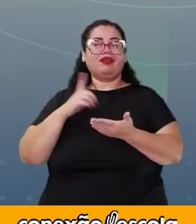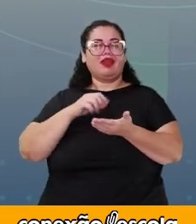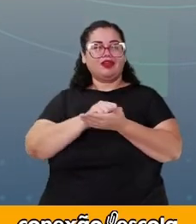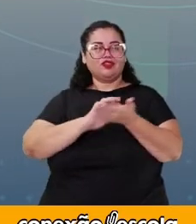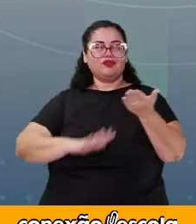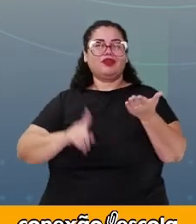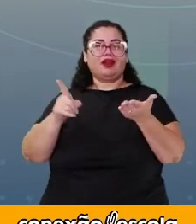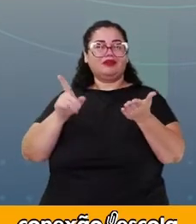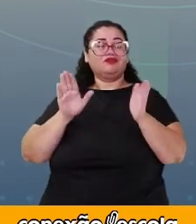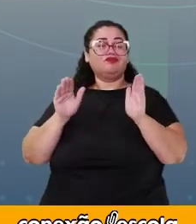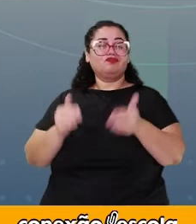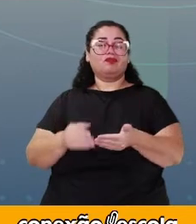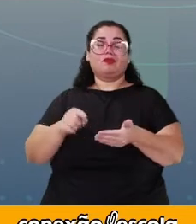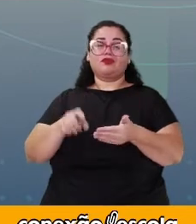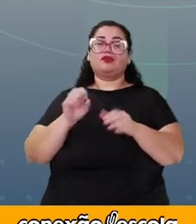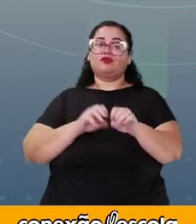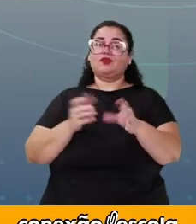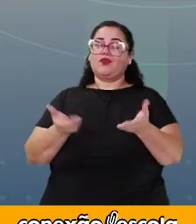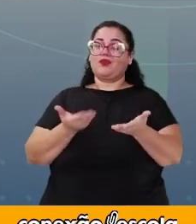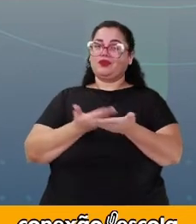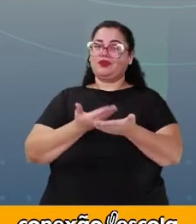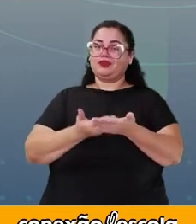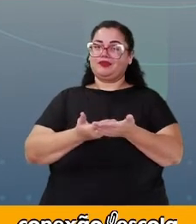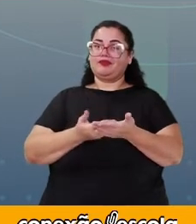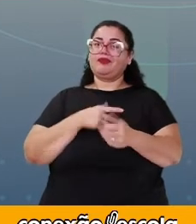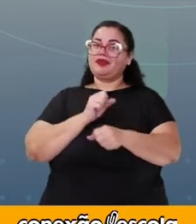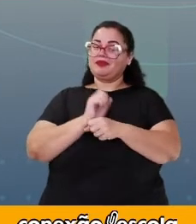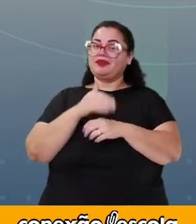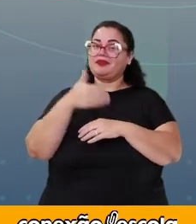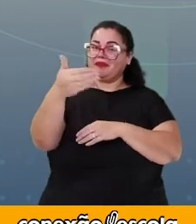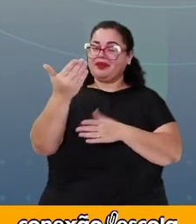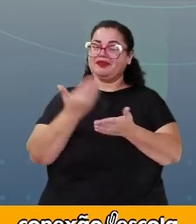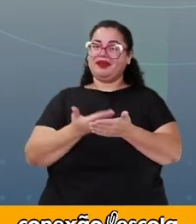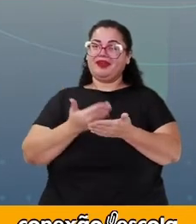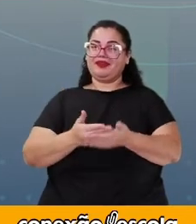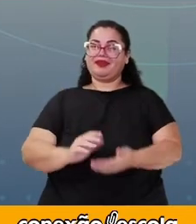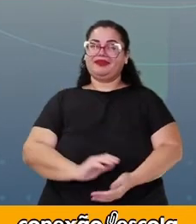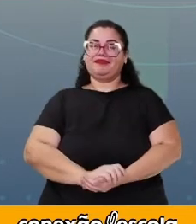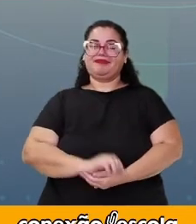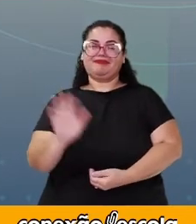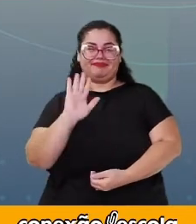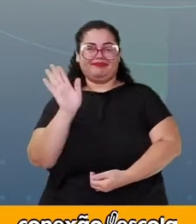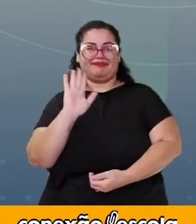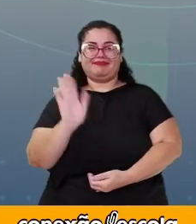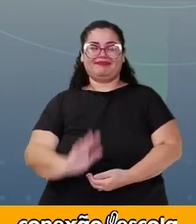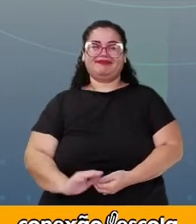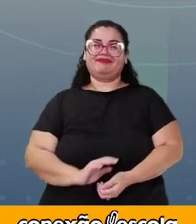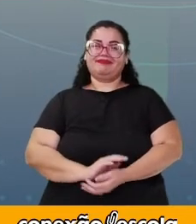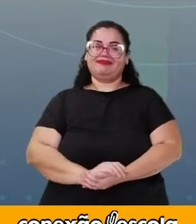atividade direcionada a essa nossa videoaula. Encontro vocês na nossa próxima aula. Tchau, tchau.